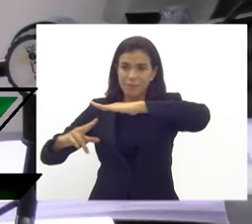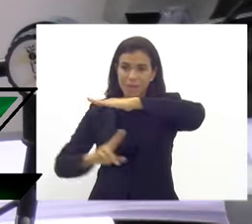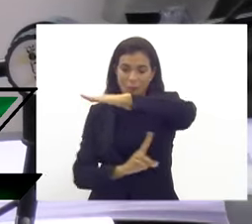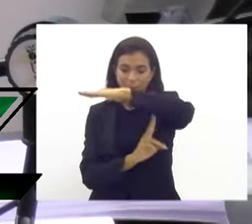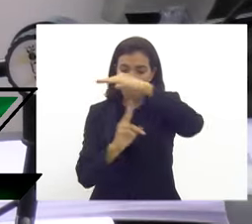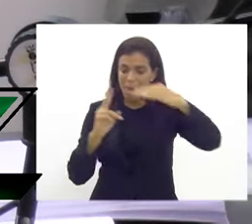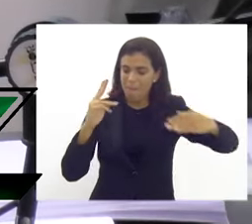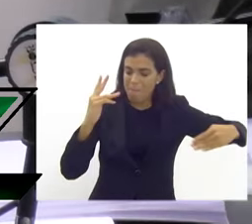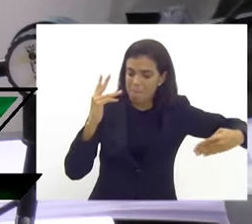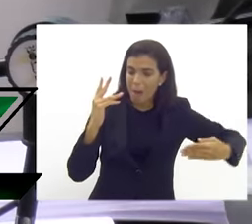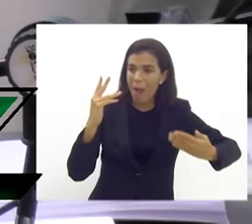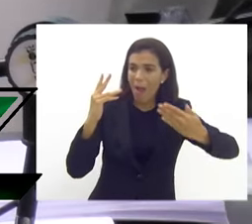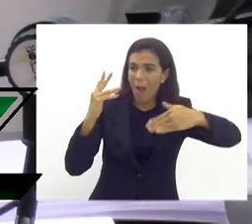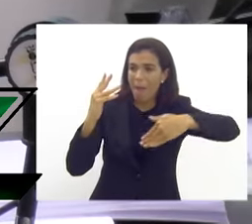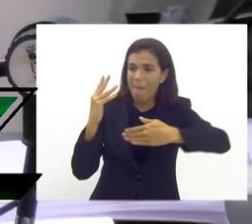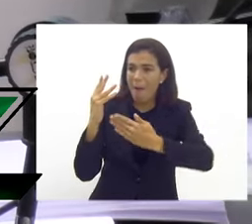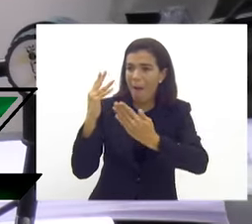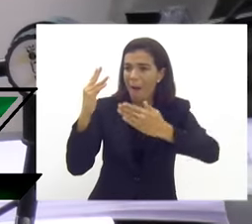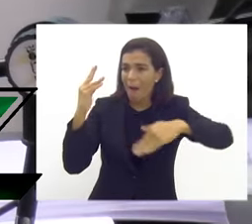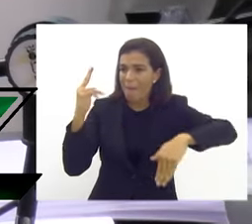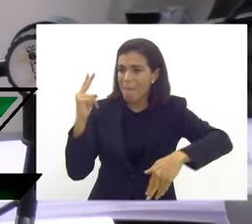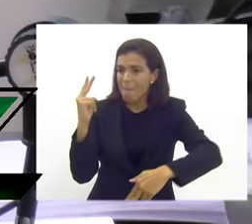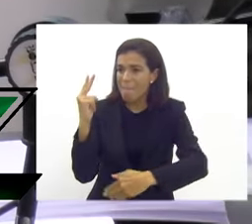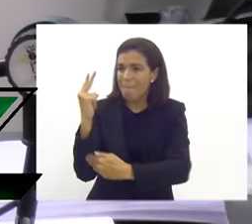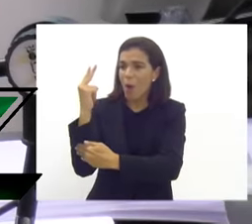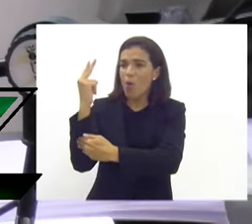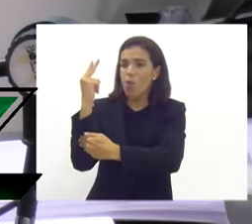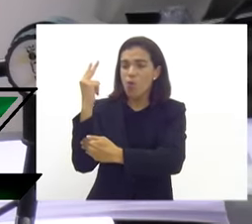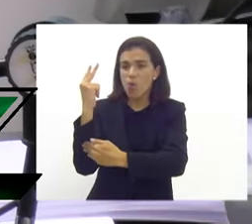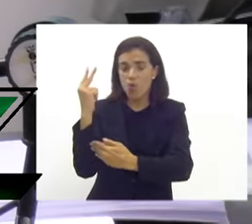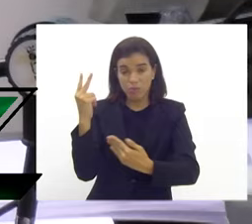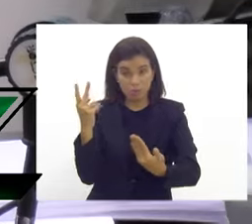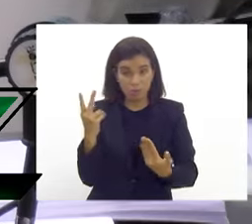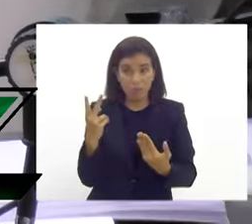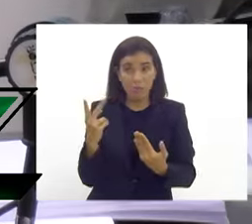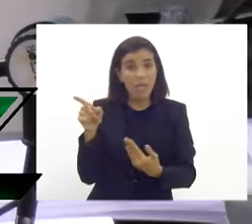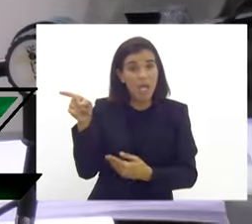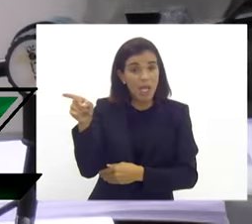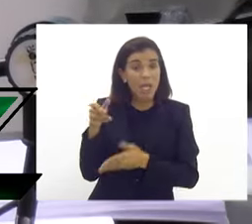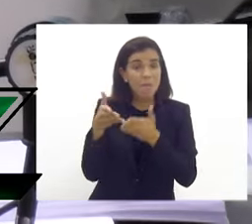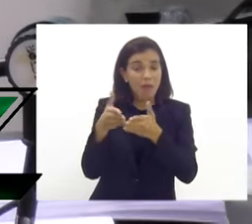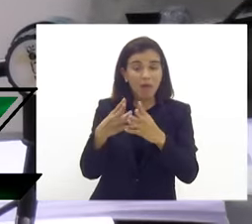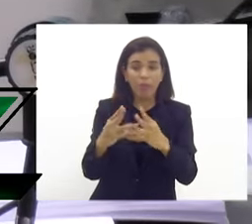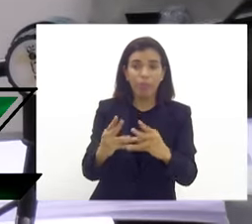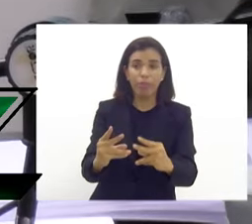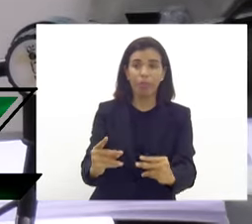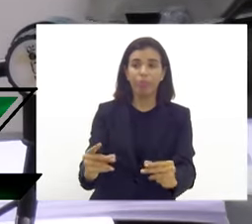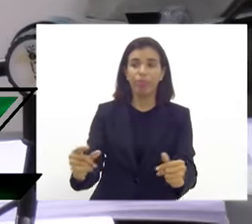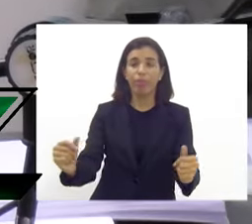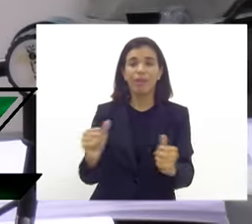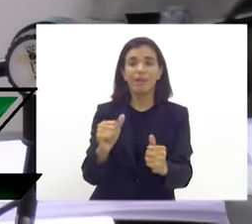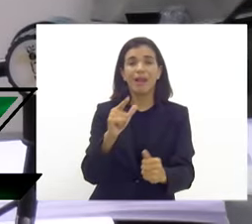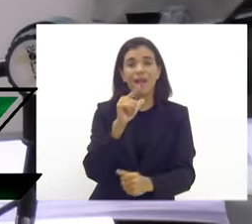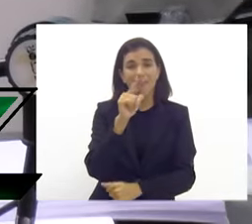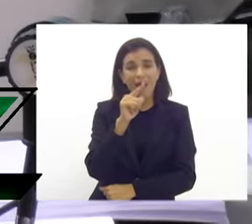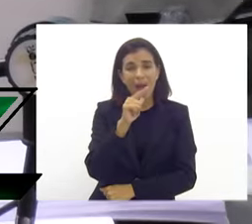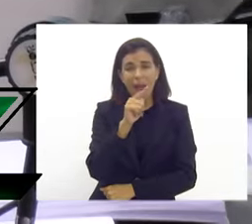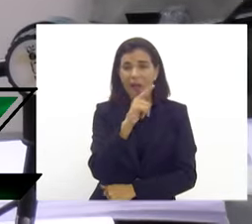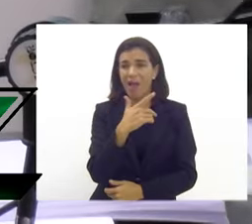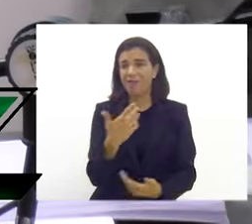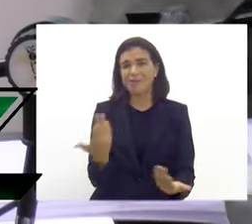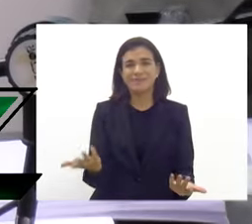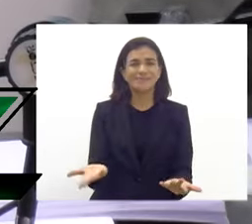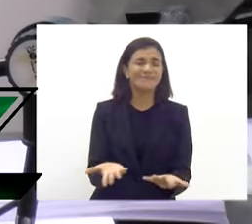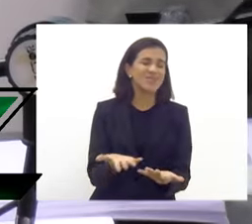desmantelado a qualquer momento ele vai diluir e se diluir vai estar diluindo dentro da Baia de Guanabara Aí